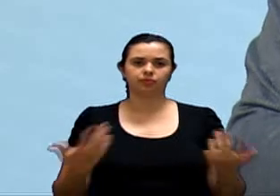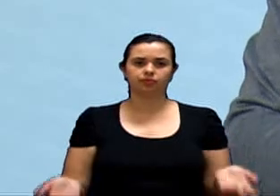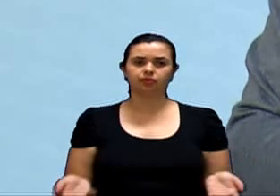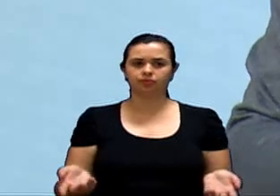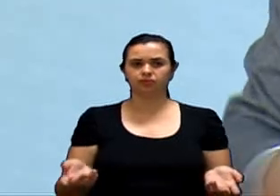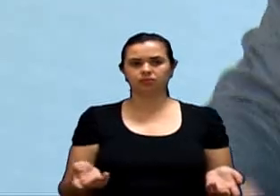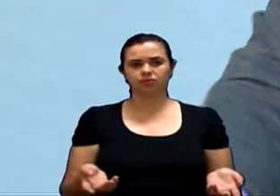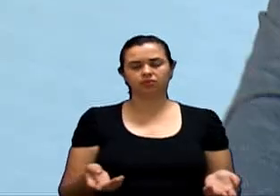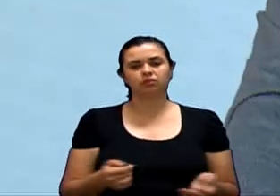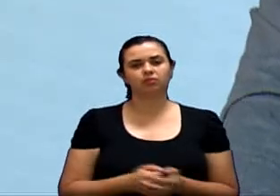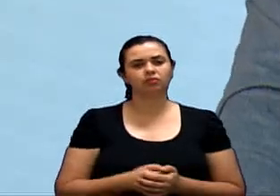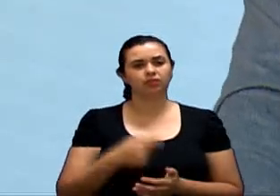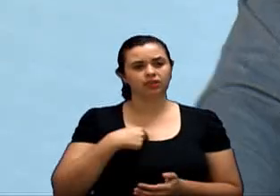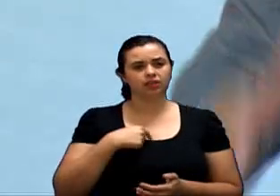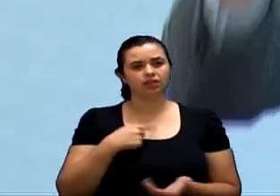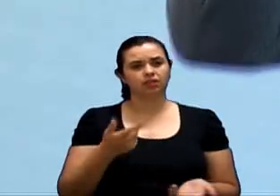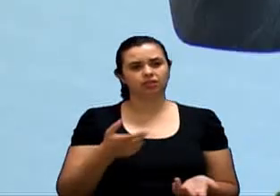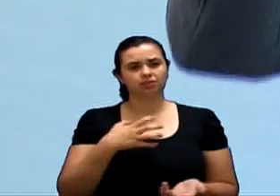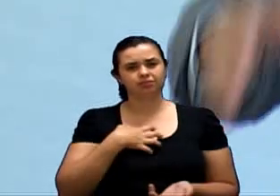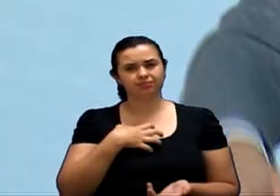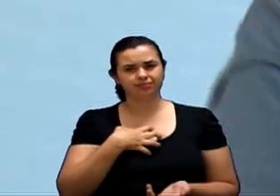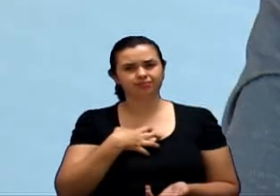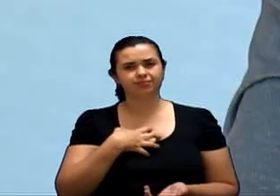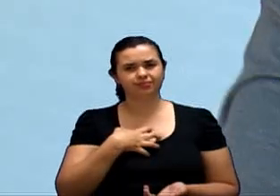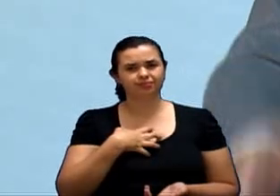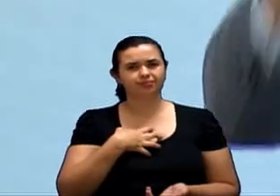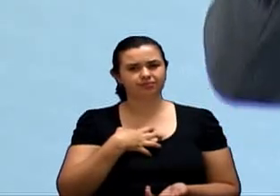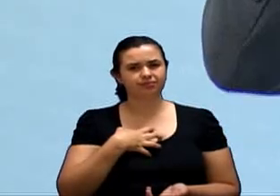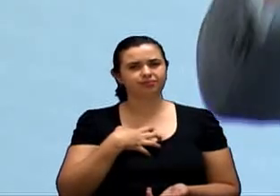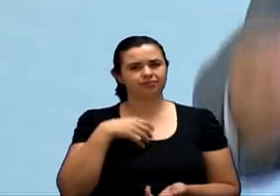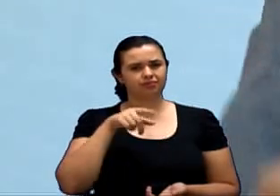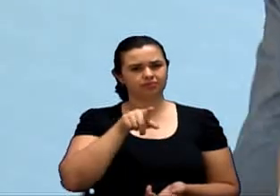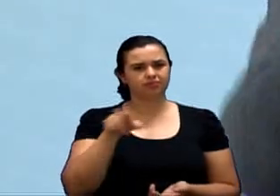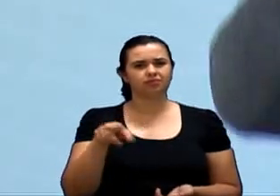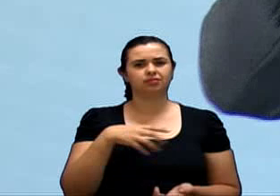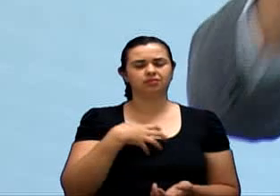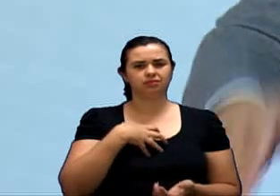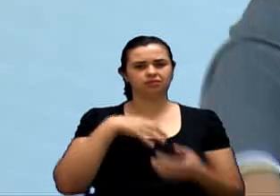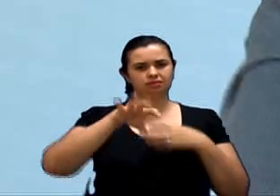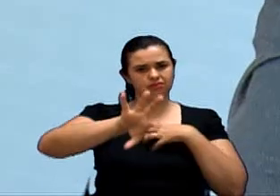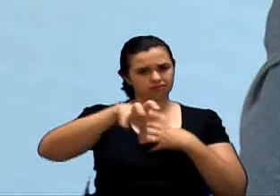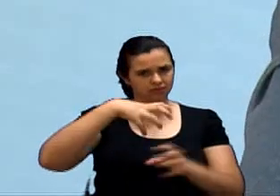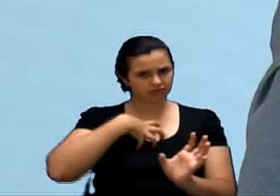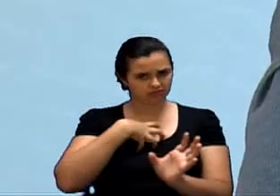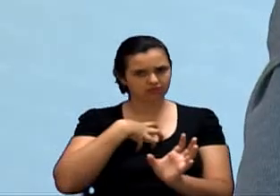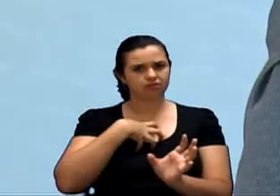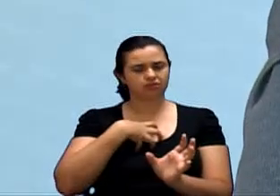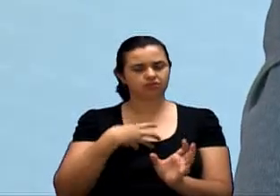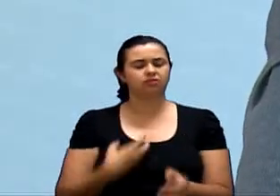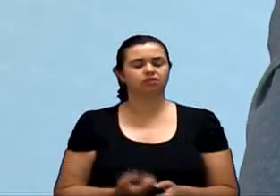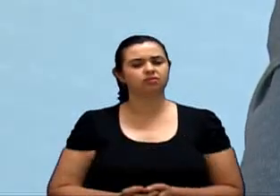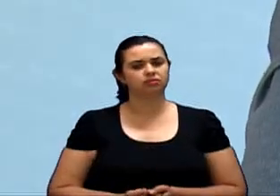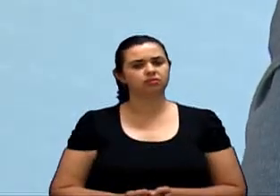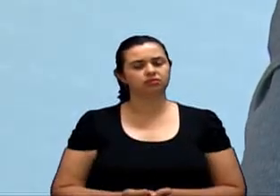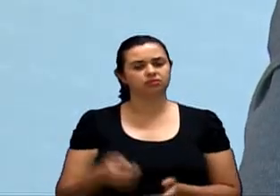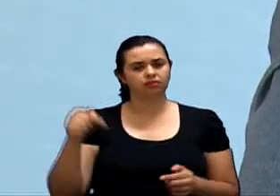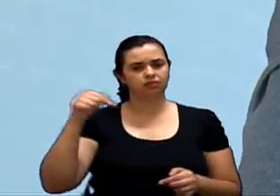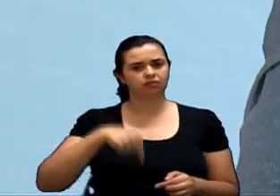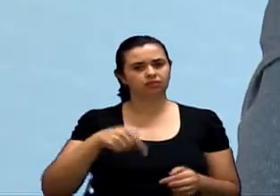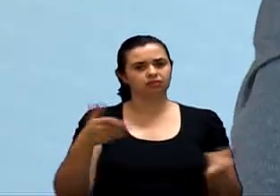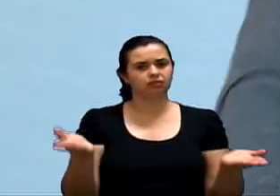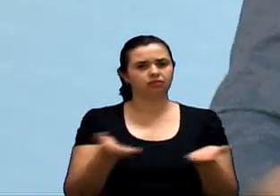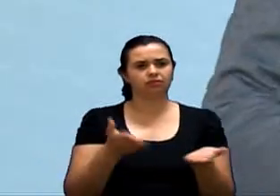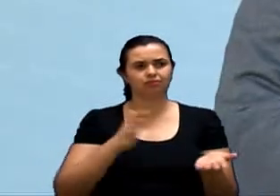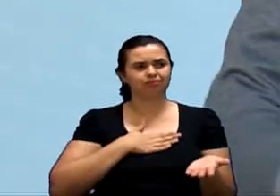quero acreditar aqui, eu estou sentindo a mesma dor que a Rosana está sentindo, que o Rony está sentindo, que o Nir está sentindo hoje, de estar aqui pego